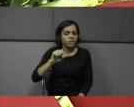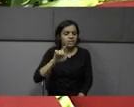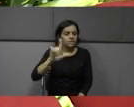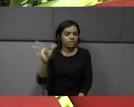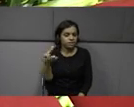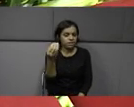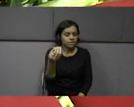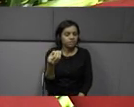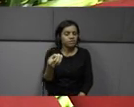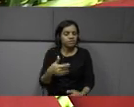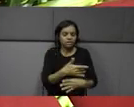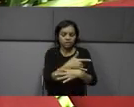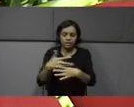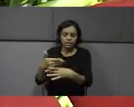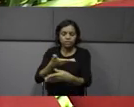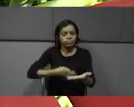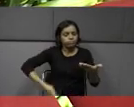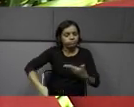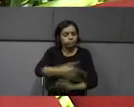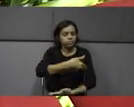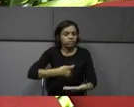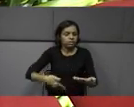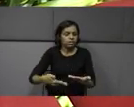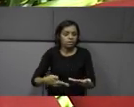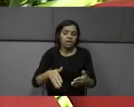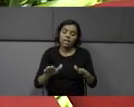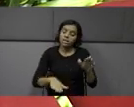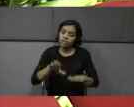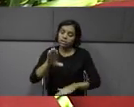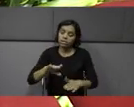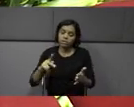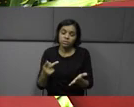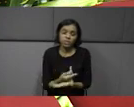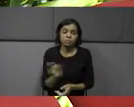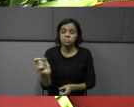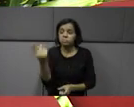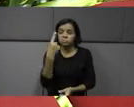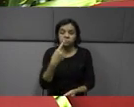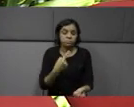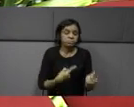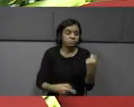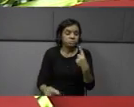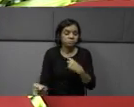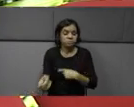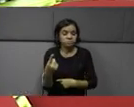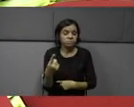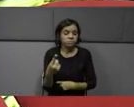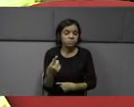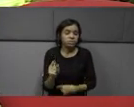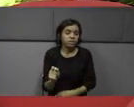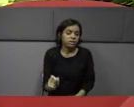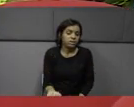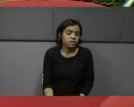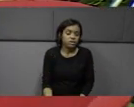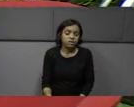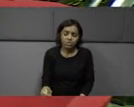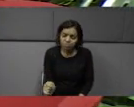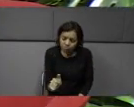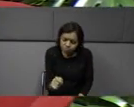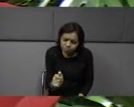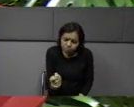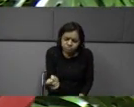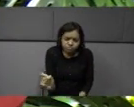deliberativo do brasil raríssimos casos é a gente pode salvar é foram pouquíssimos